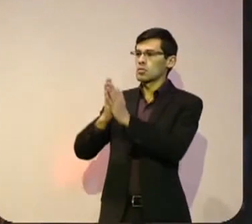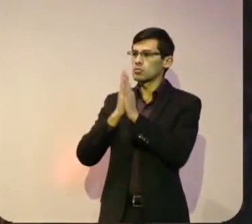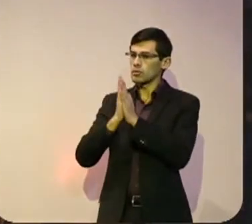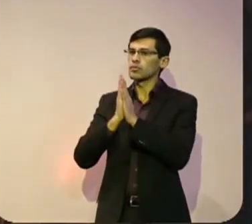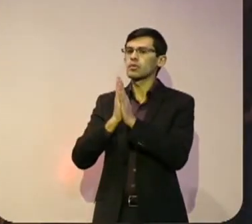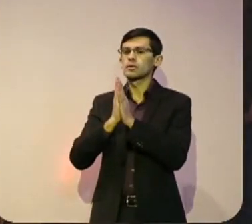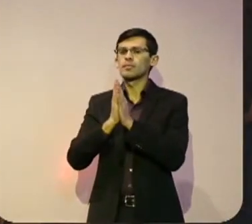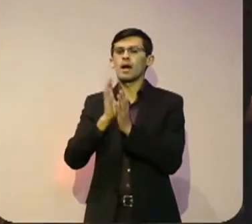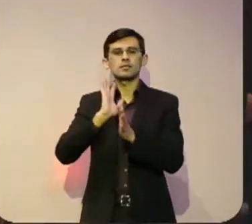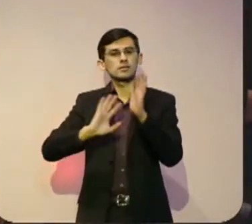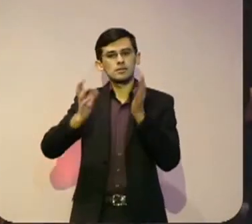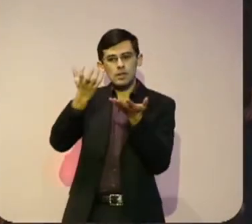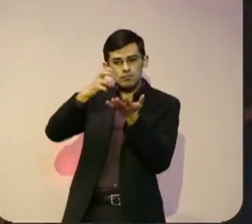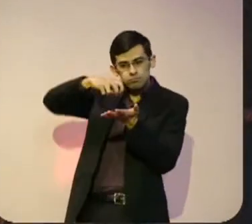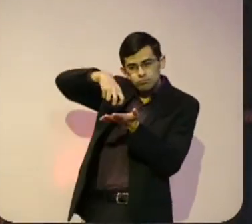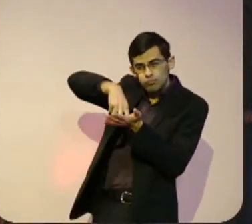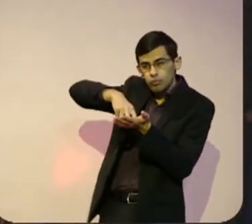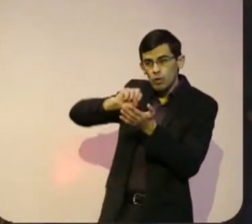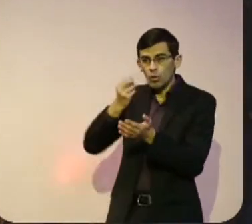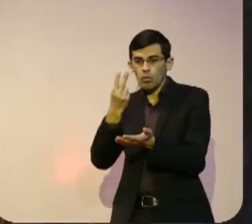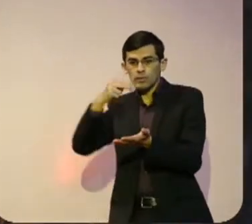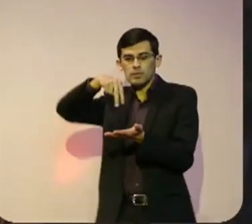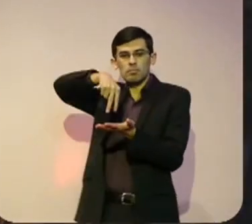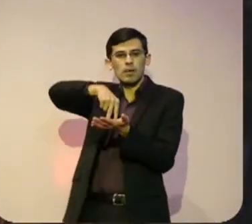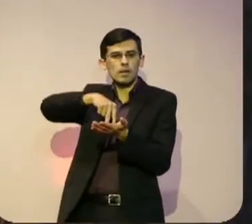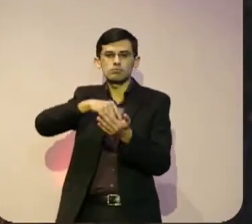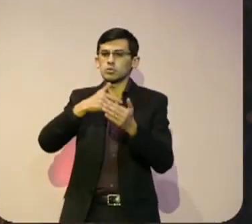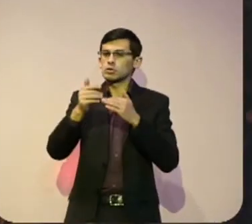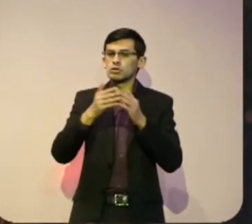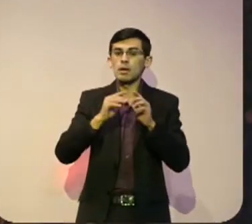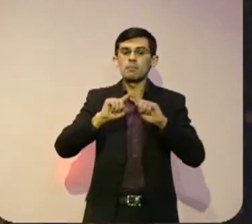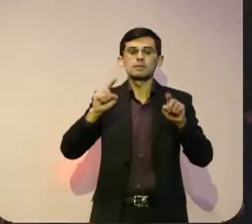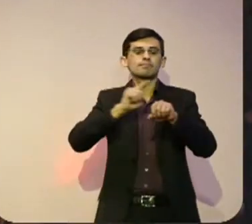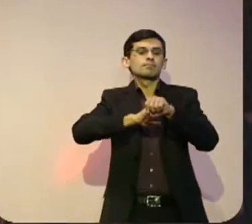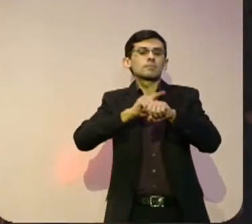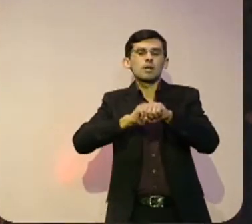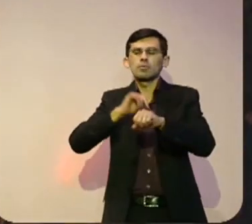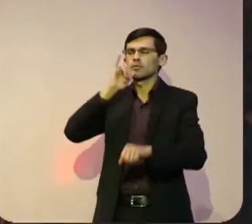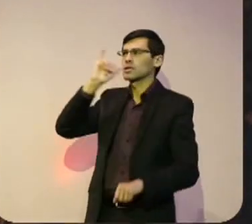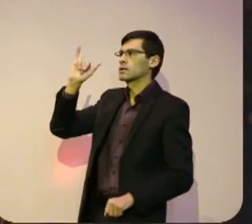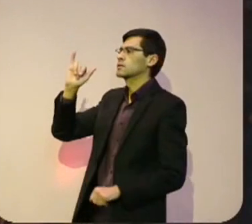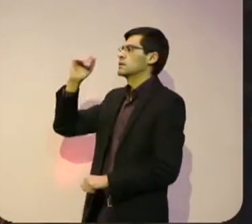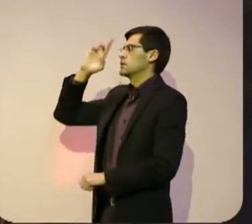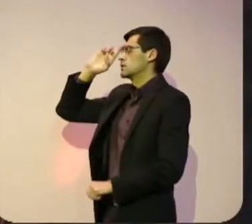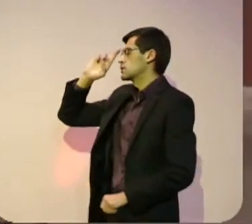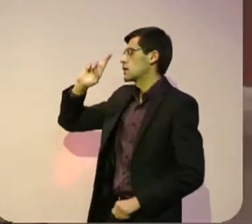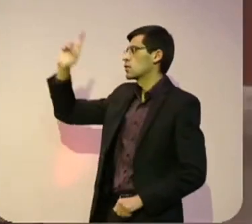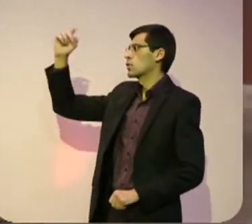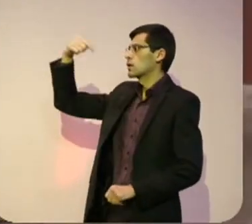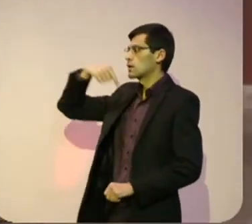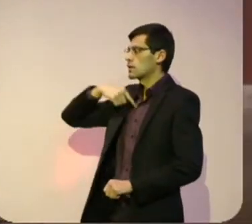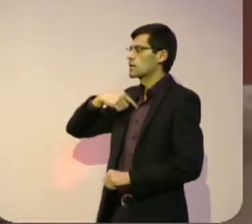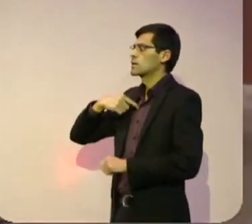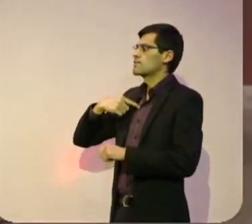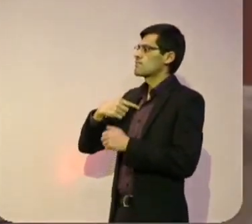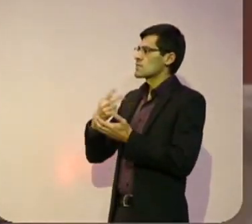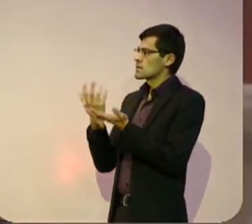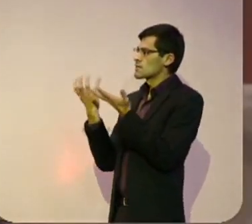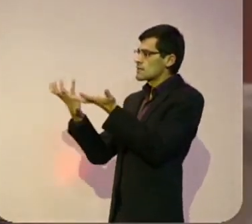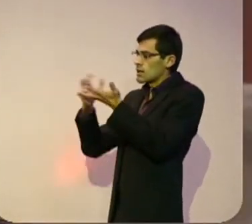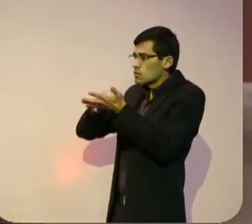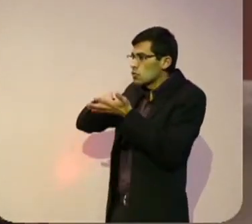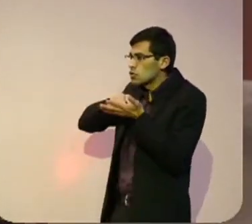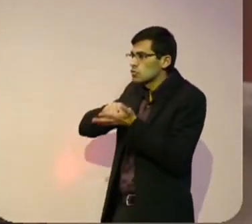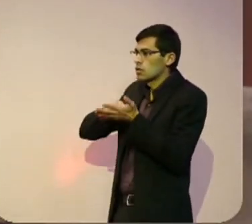Talvez você queira se ajoelhar, talvez você queira ficar de pé no seu lugar, mas esse é tempo de dizer: Senhor, eu